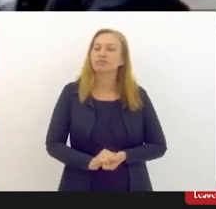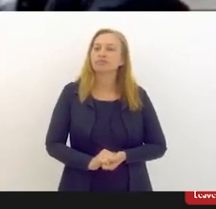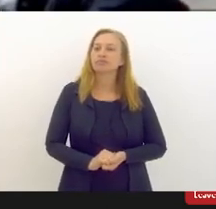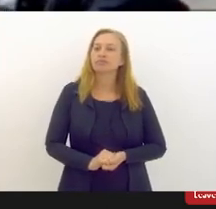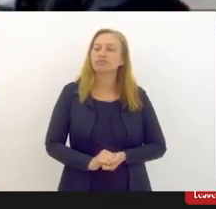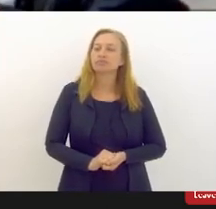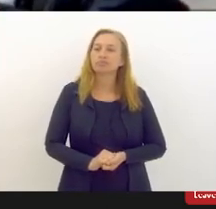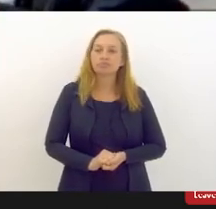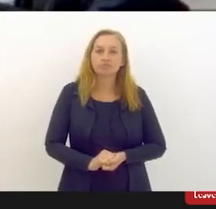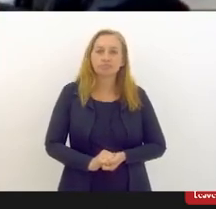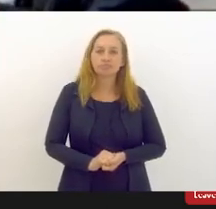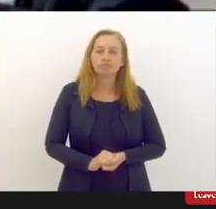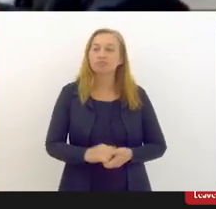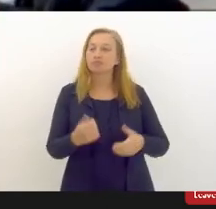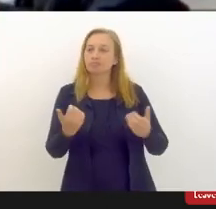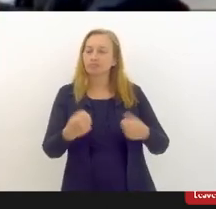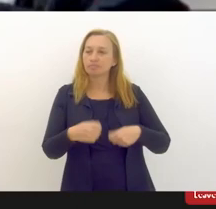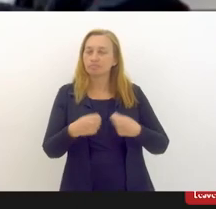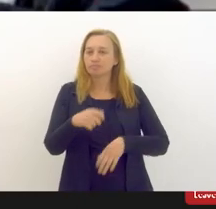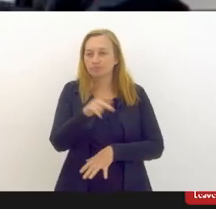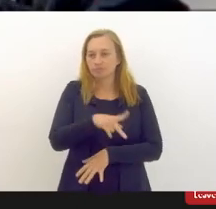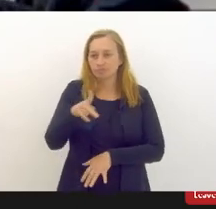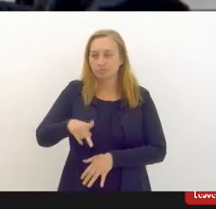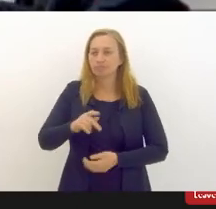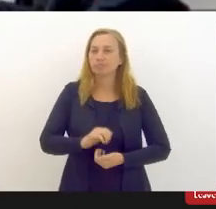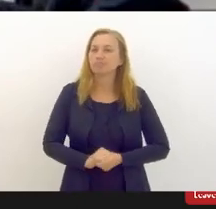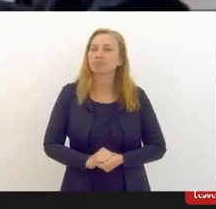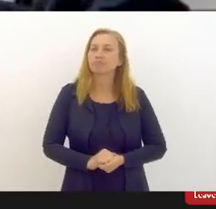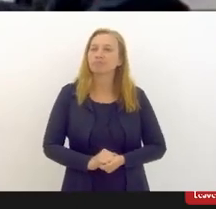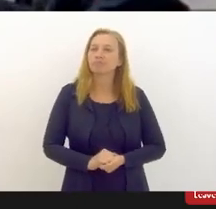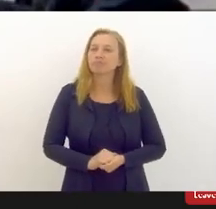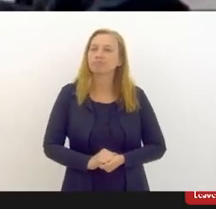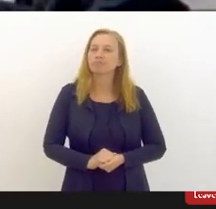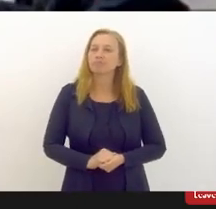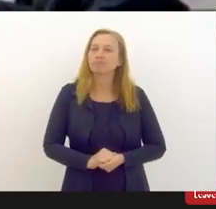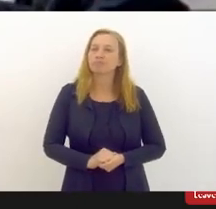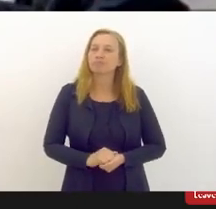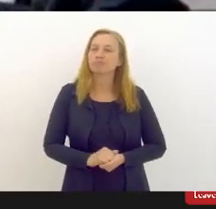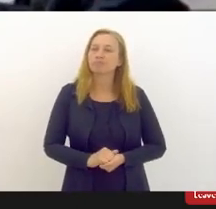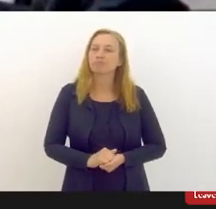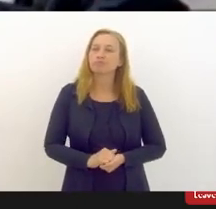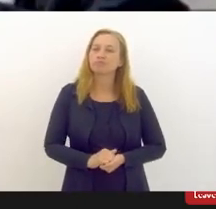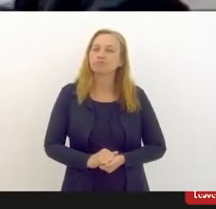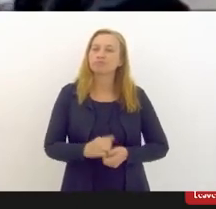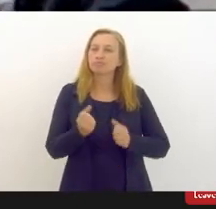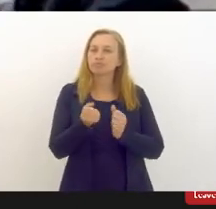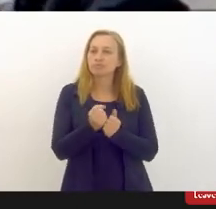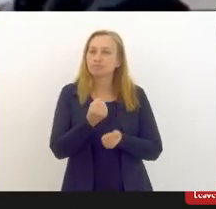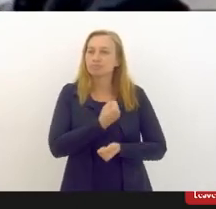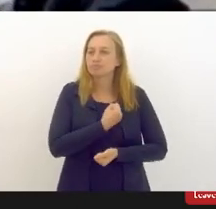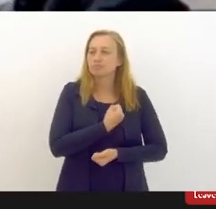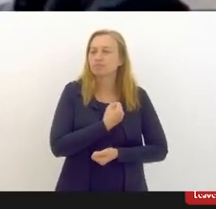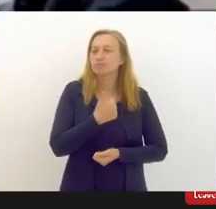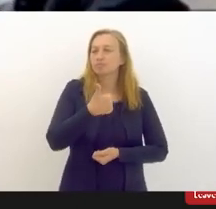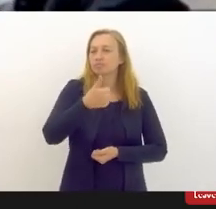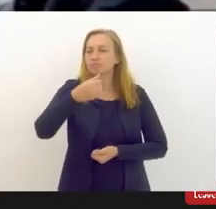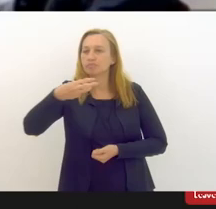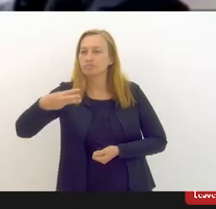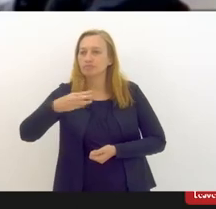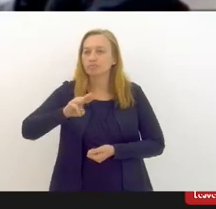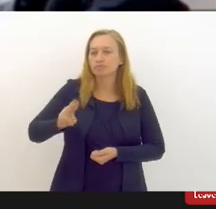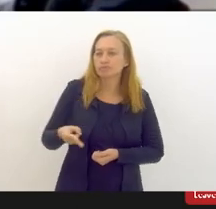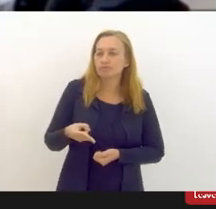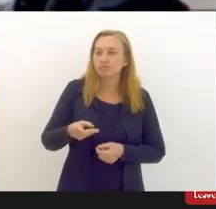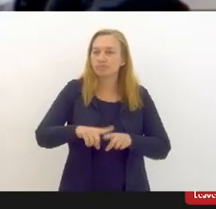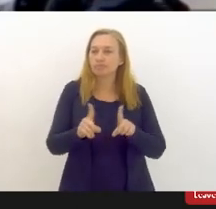só esclarecer aqui a questão da carência de professores. Nós temos aí esse número de 13 mil de vacância, mas ele não,